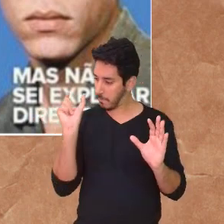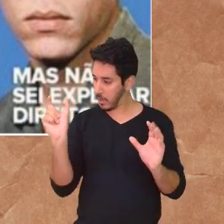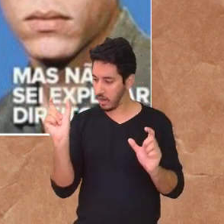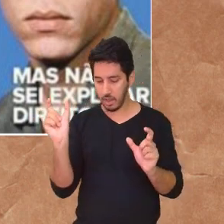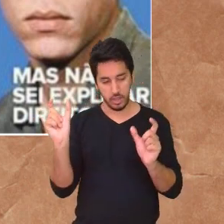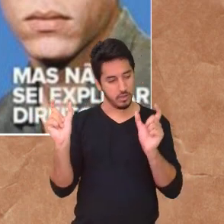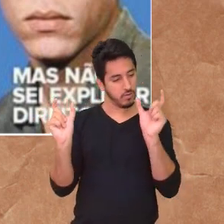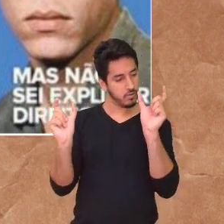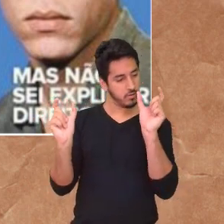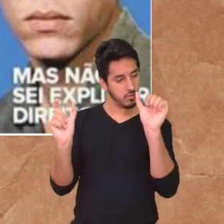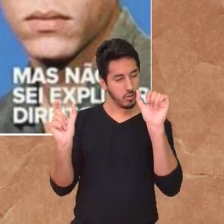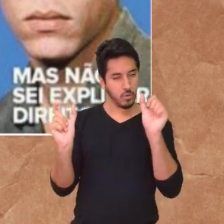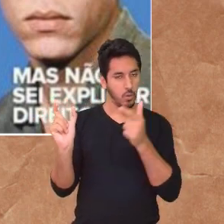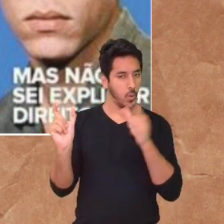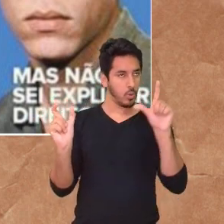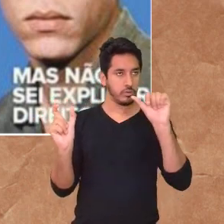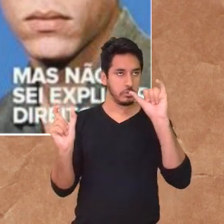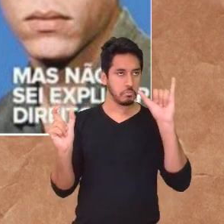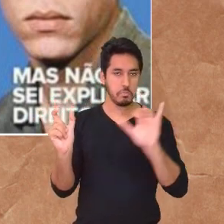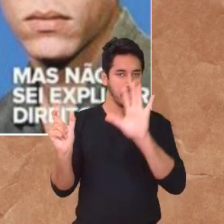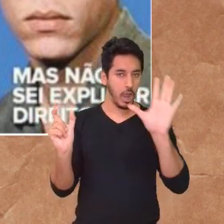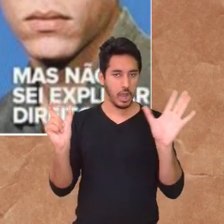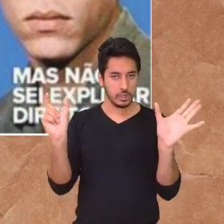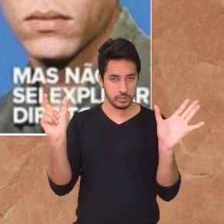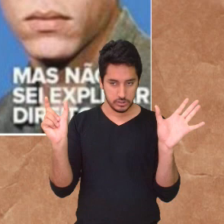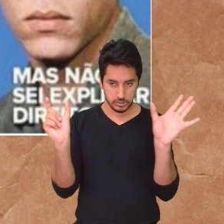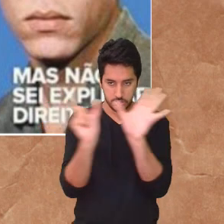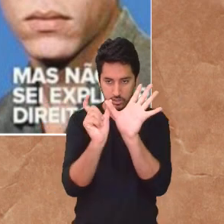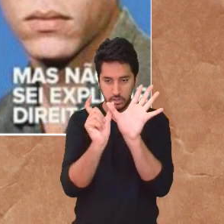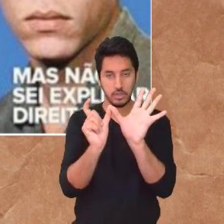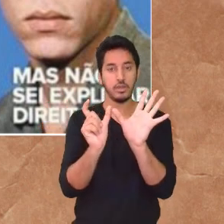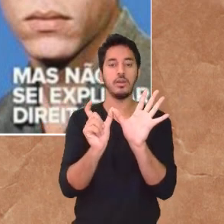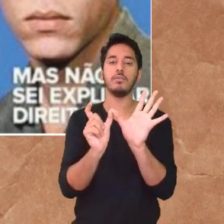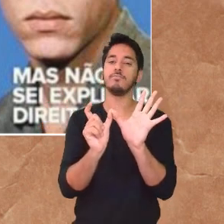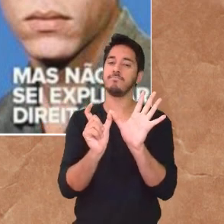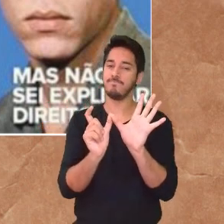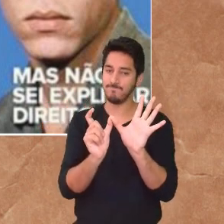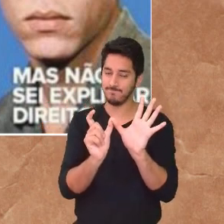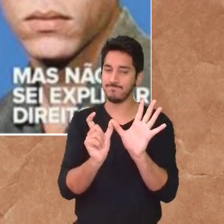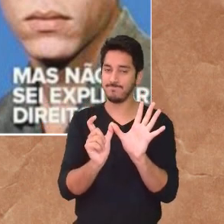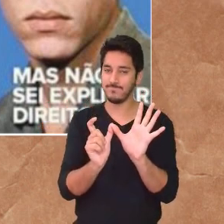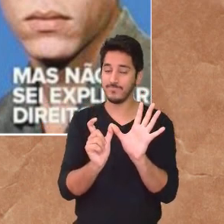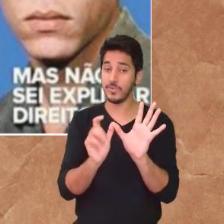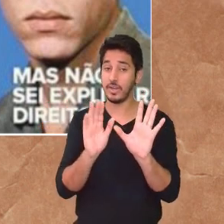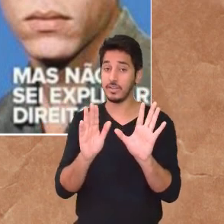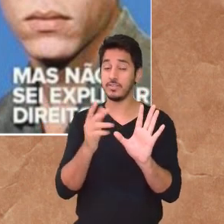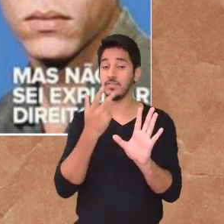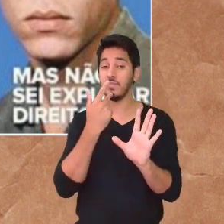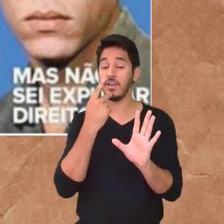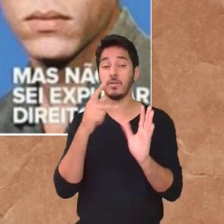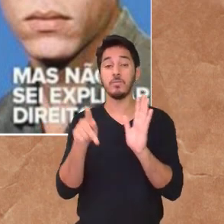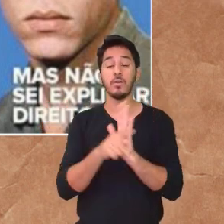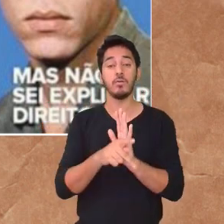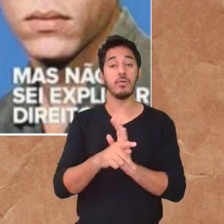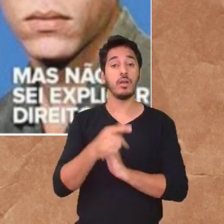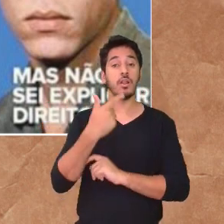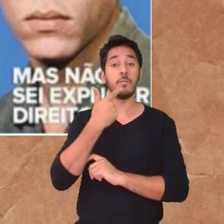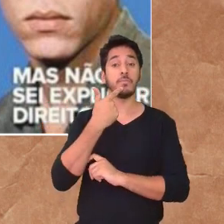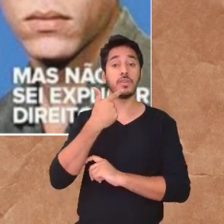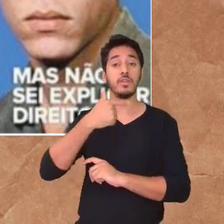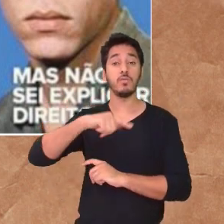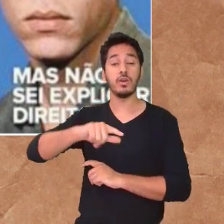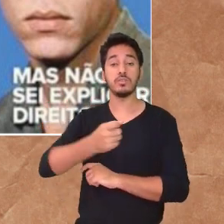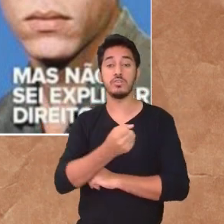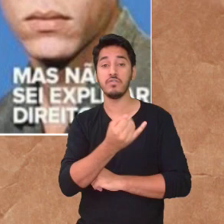outra coisa, no caso as imagens aí, os desenhos, as ilustrações, a gente está chamando de uma linguagem multimodal,